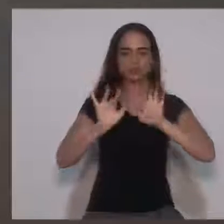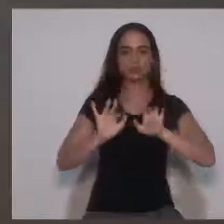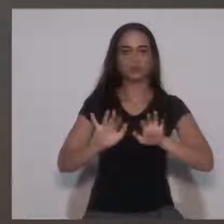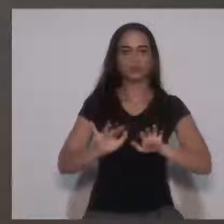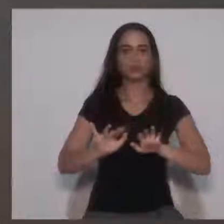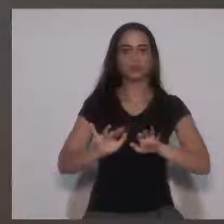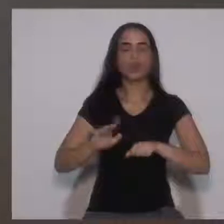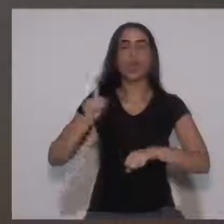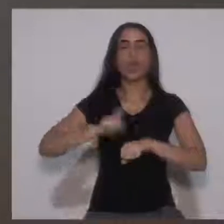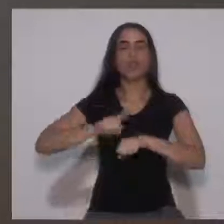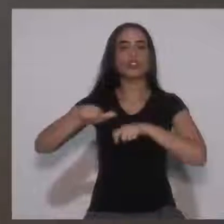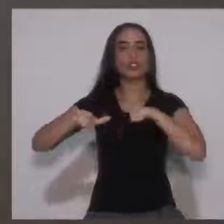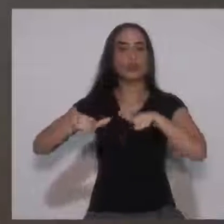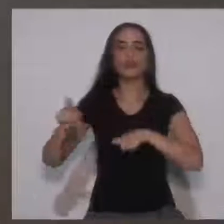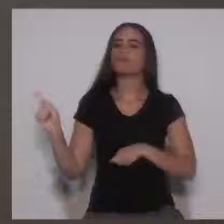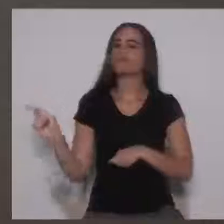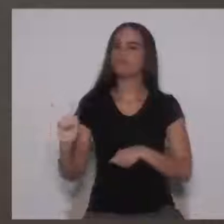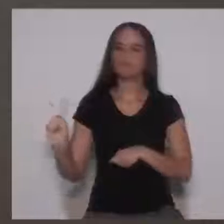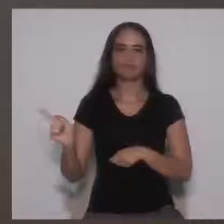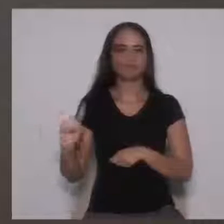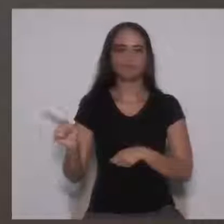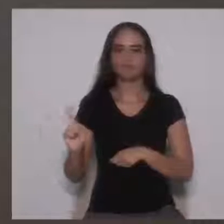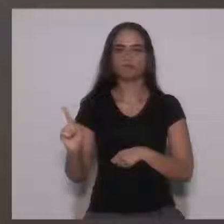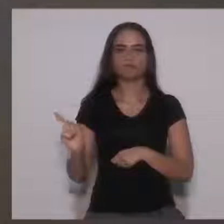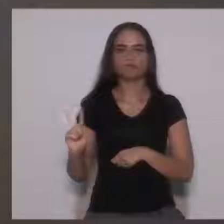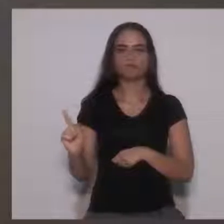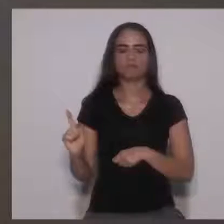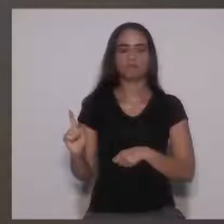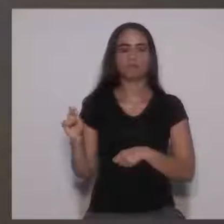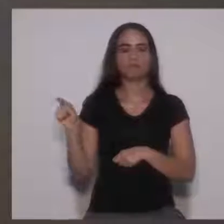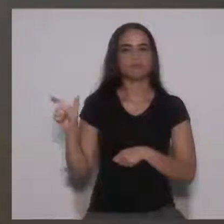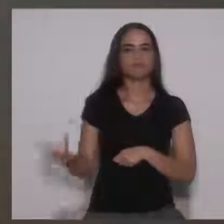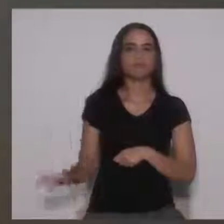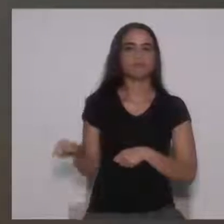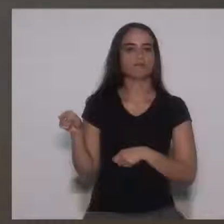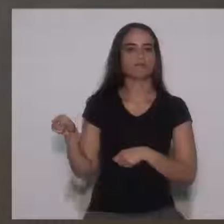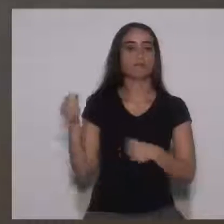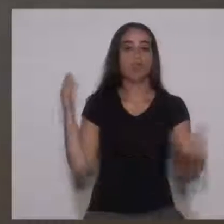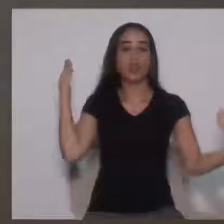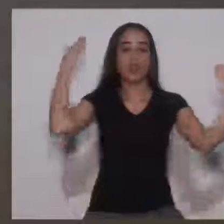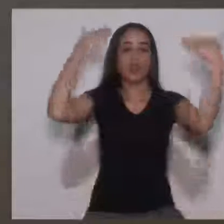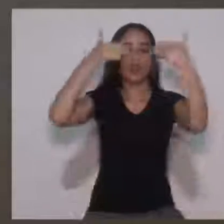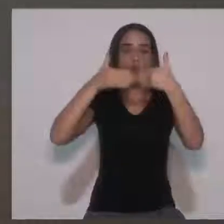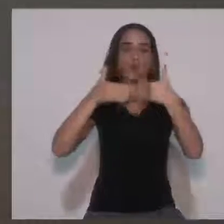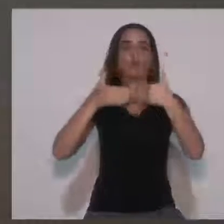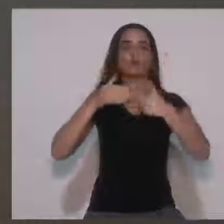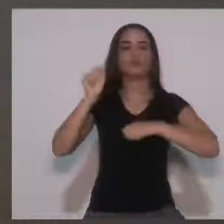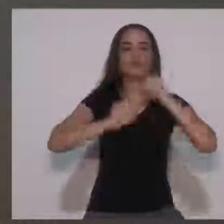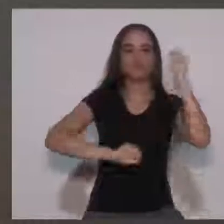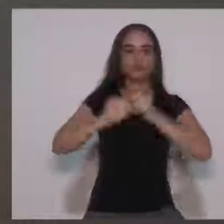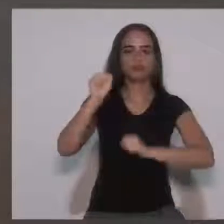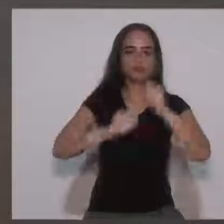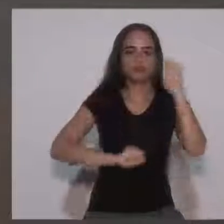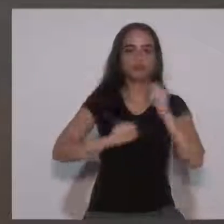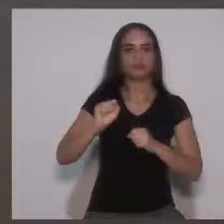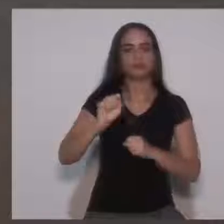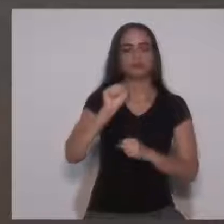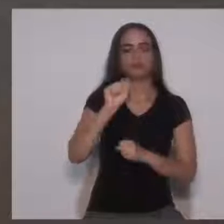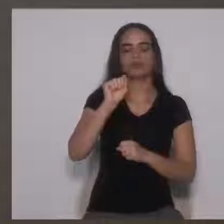de horário de trabalho, não foi direcionado diretamente ao seu